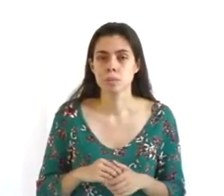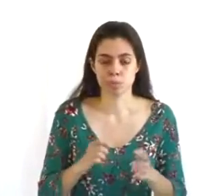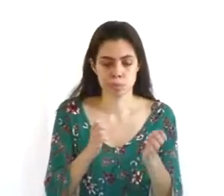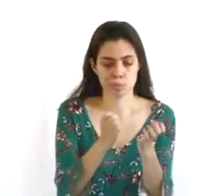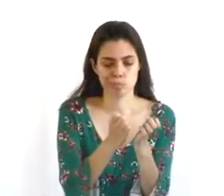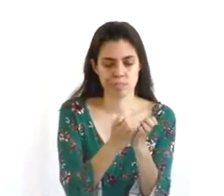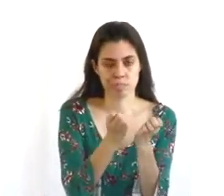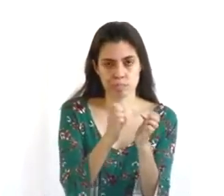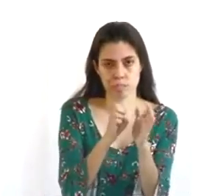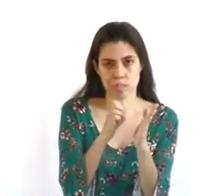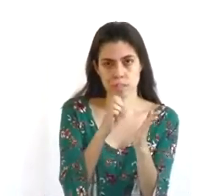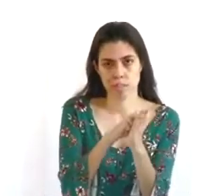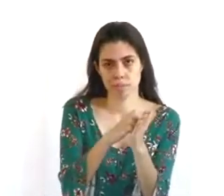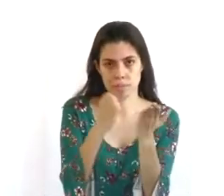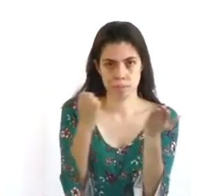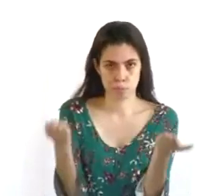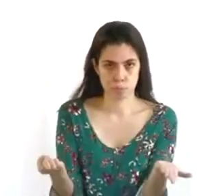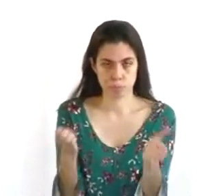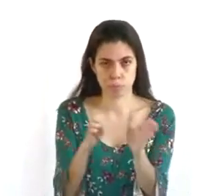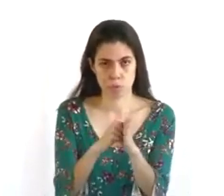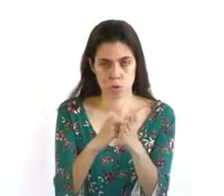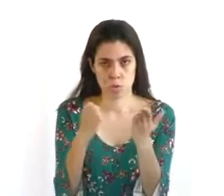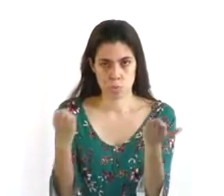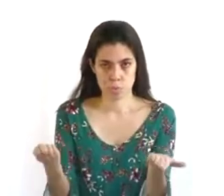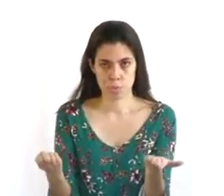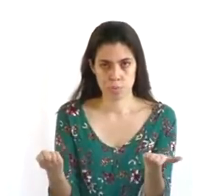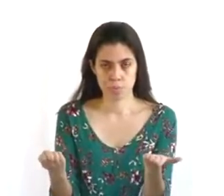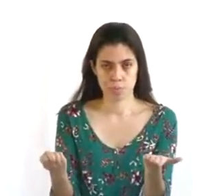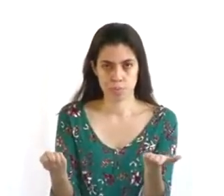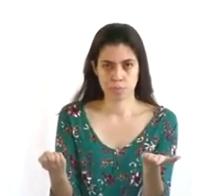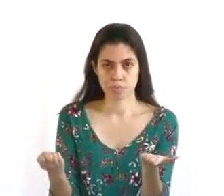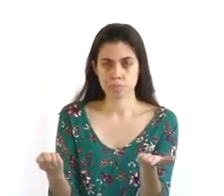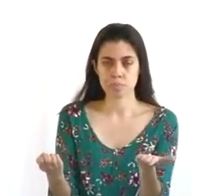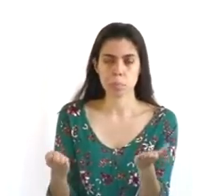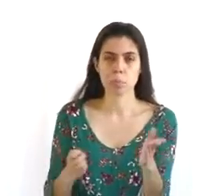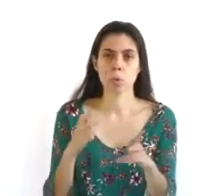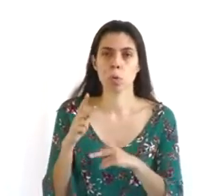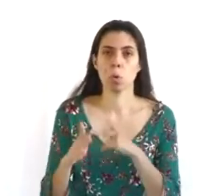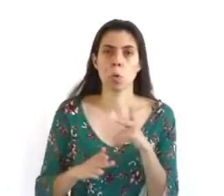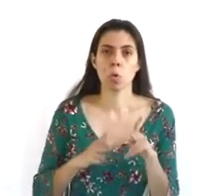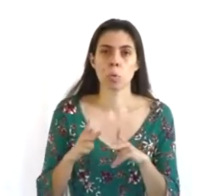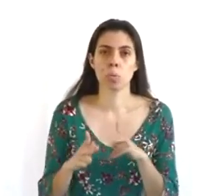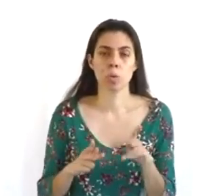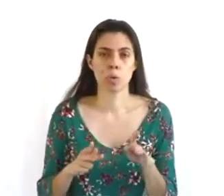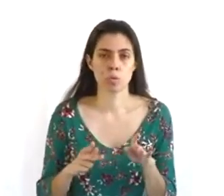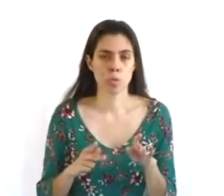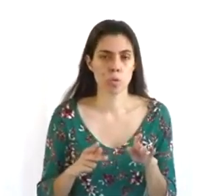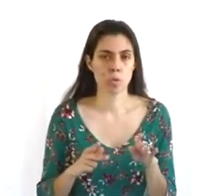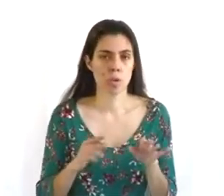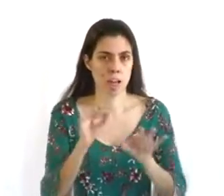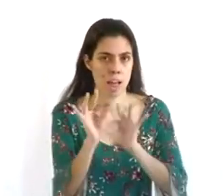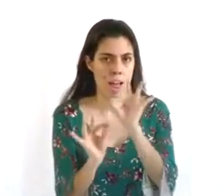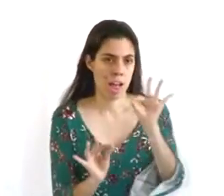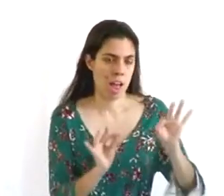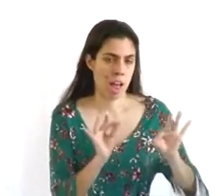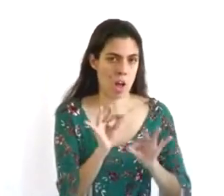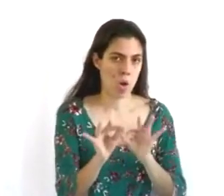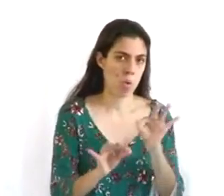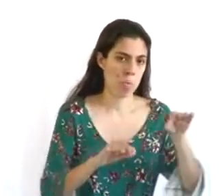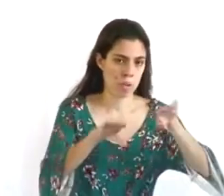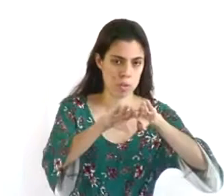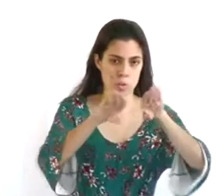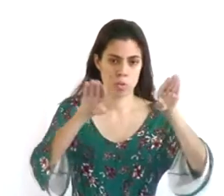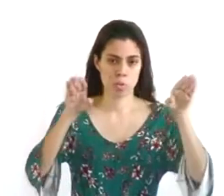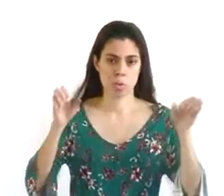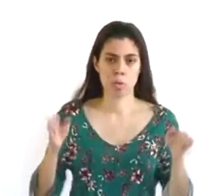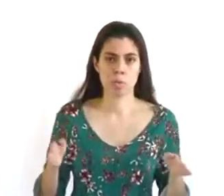você queira, no capítulo 3, verso 11. Quando o povo está dedicando e restaurando o altar, o templo ainda está em ruínas, eles não